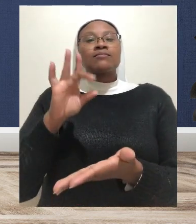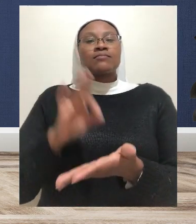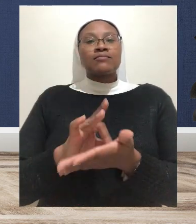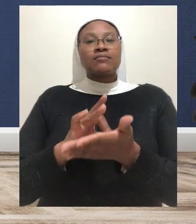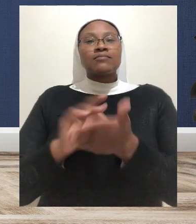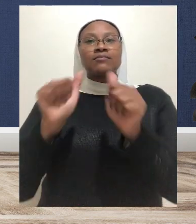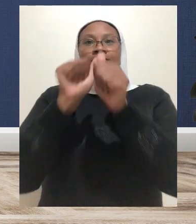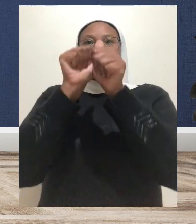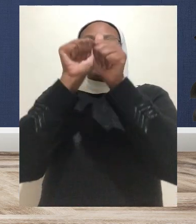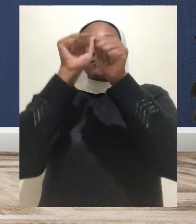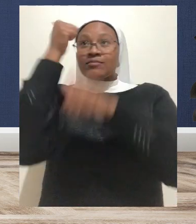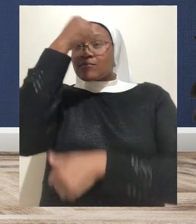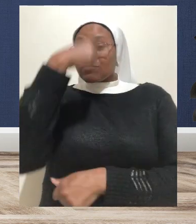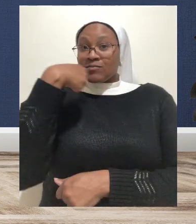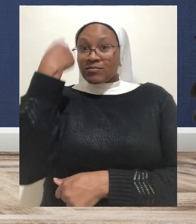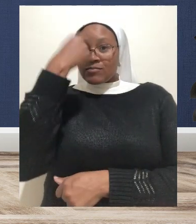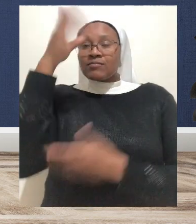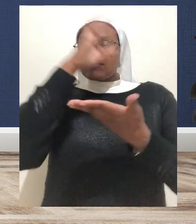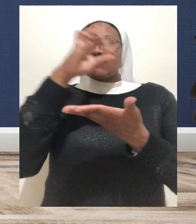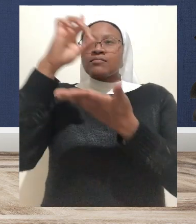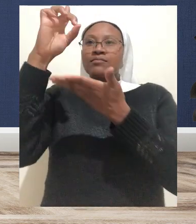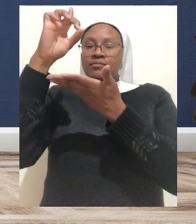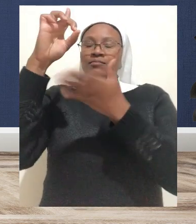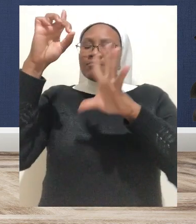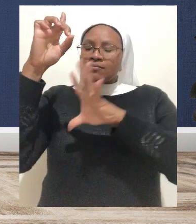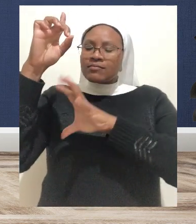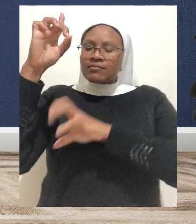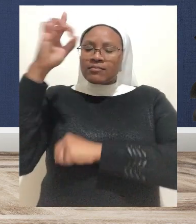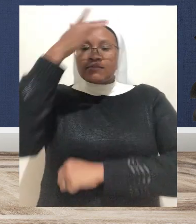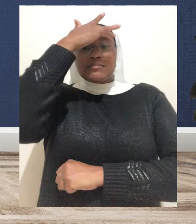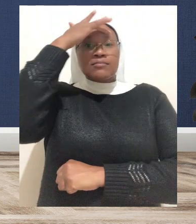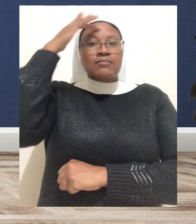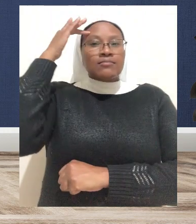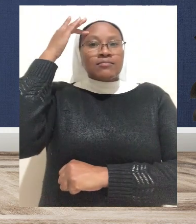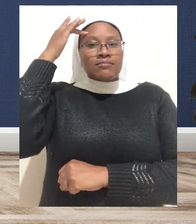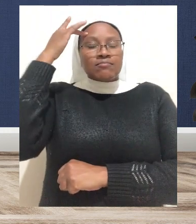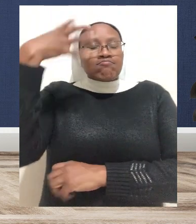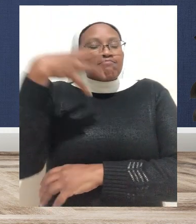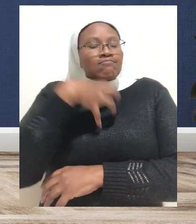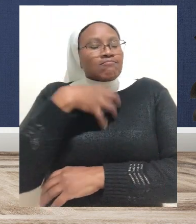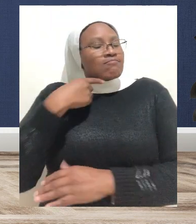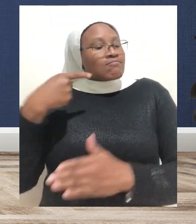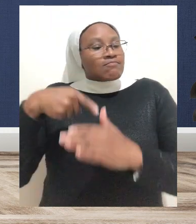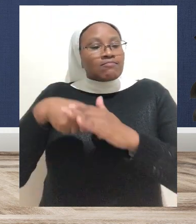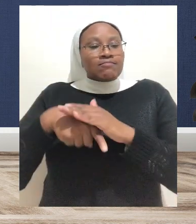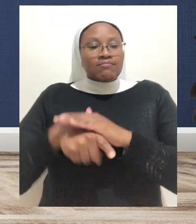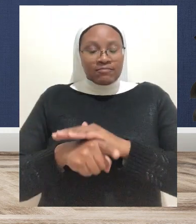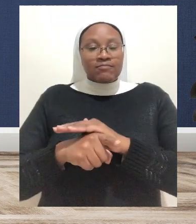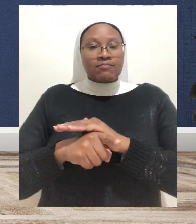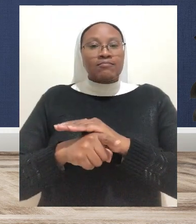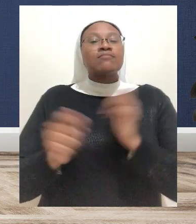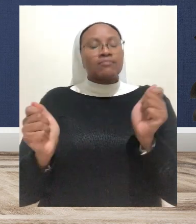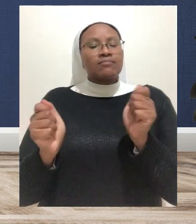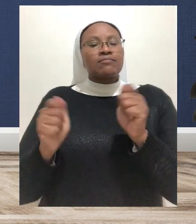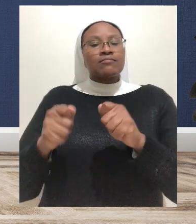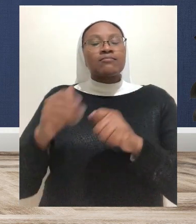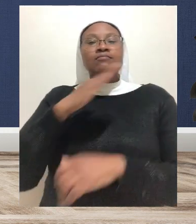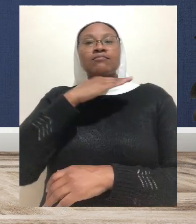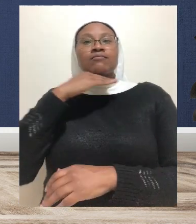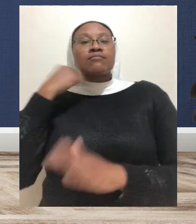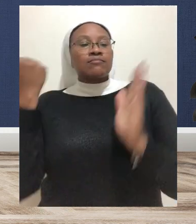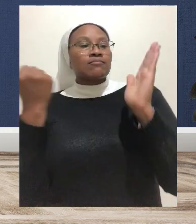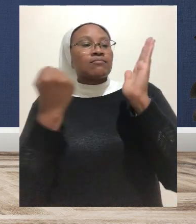a verdadeira face de Deus. Deus ama os homens de tal modo a ponto de